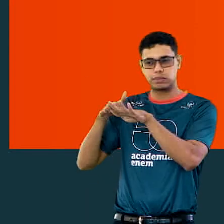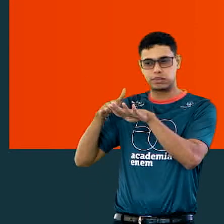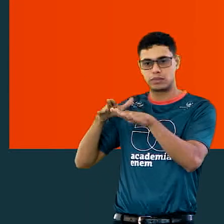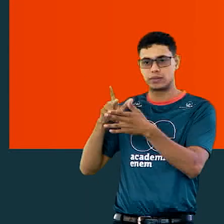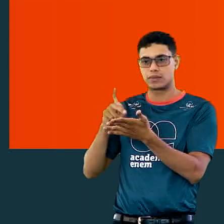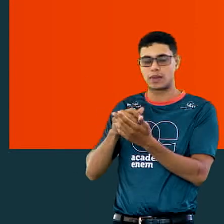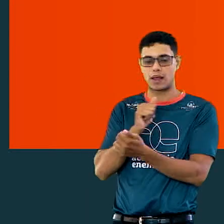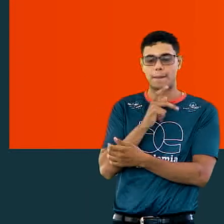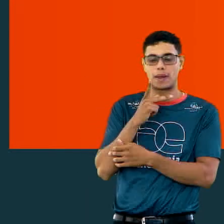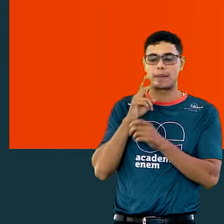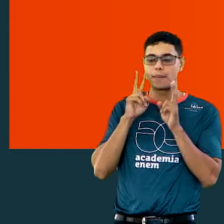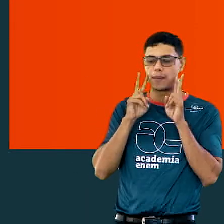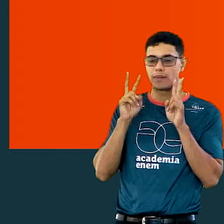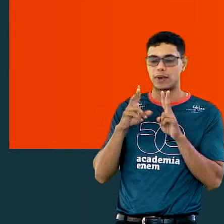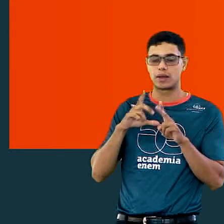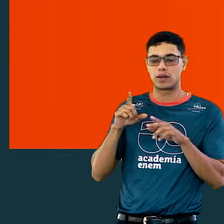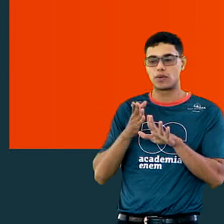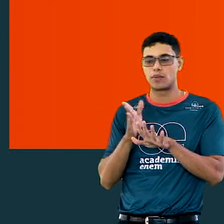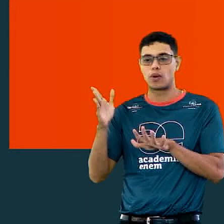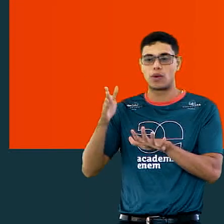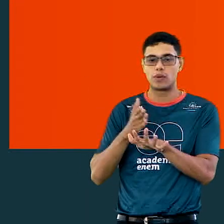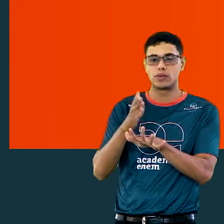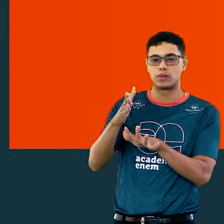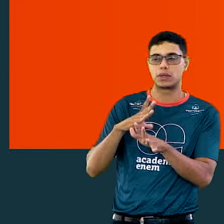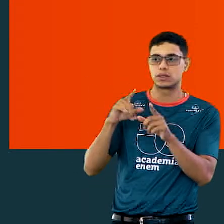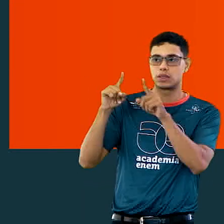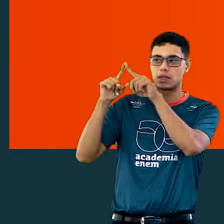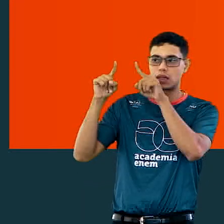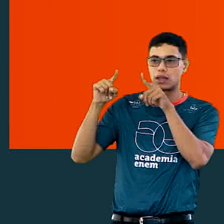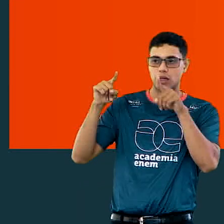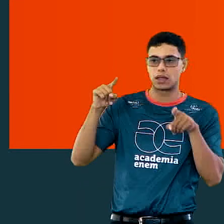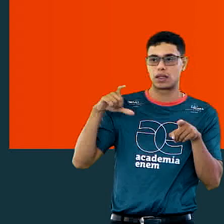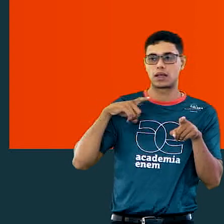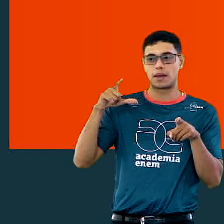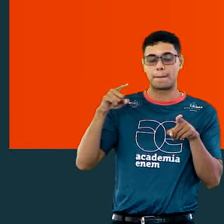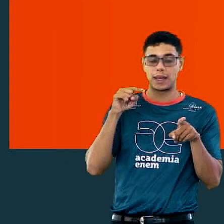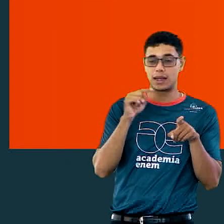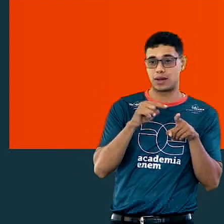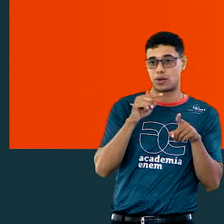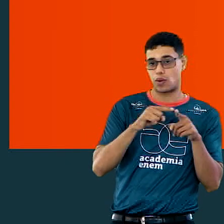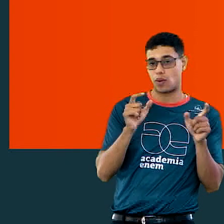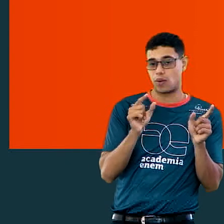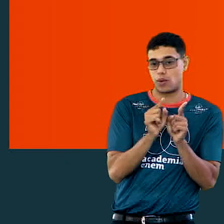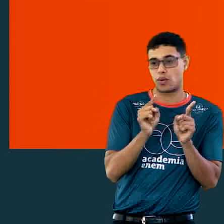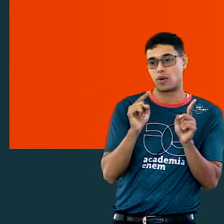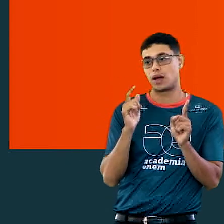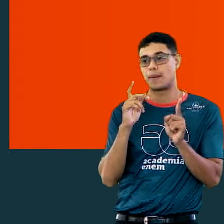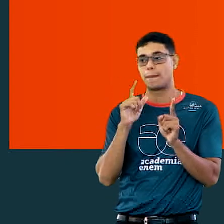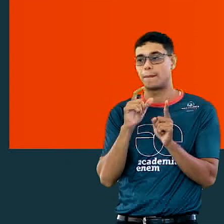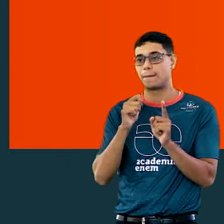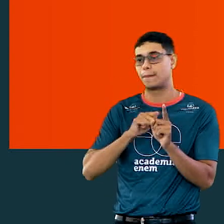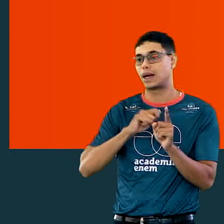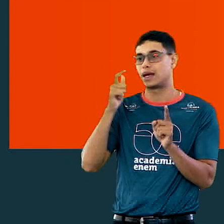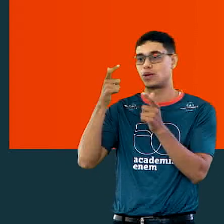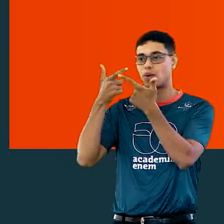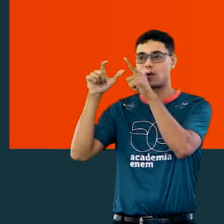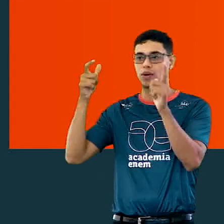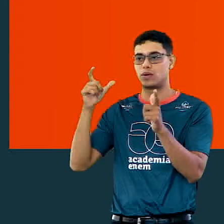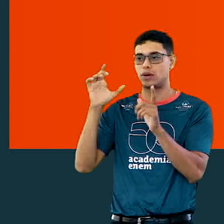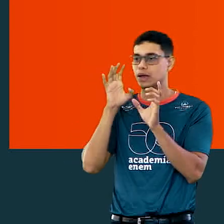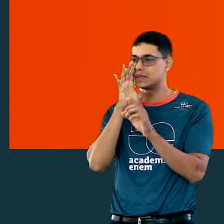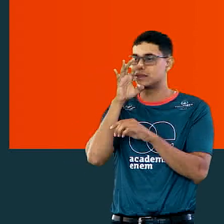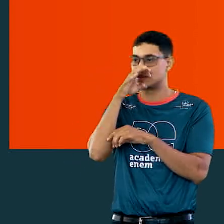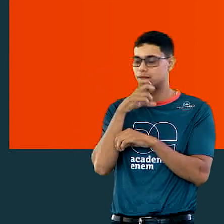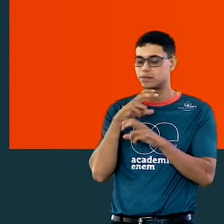aplicativo mostra as rotas em ordem crescente, ou seja, da rota de menor para a de maior resistência. Como teste para o